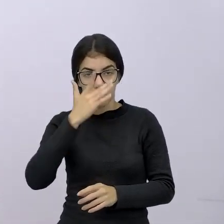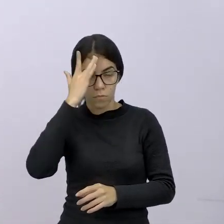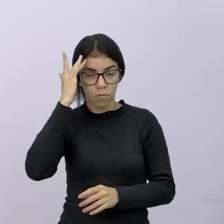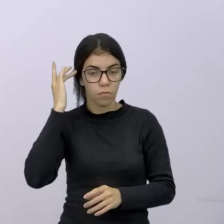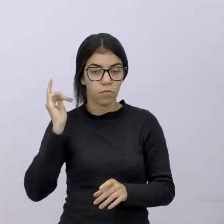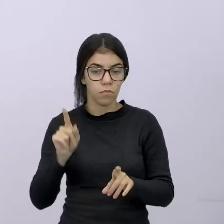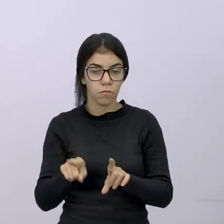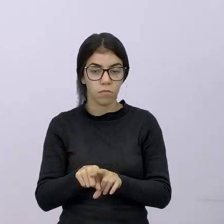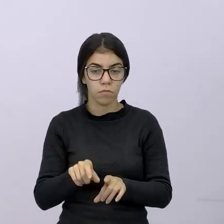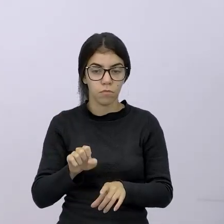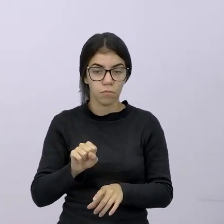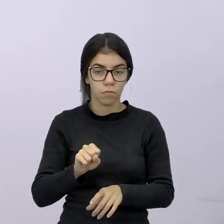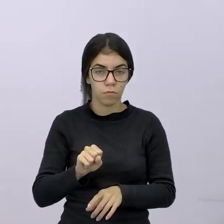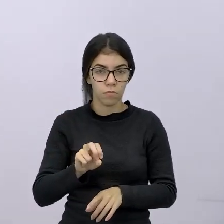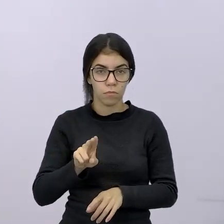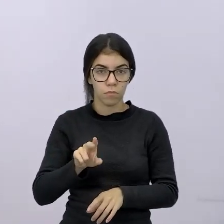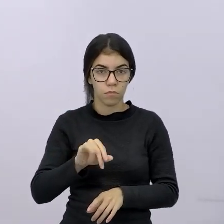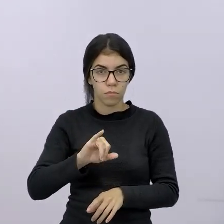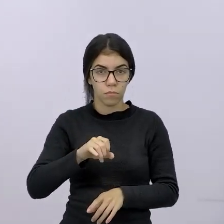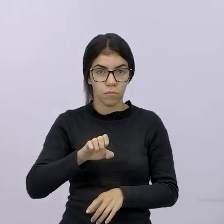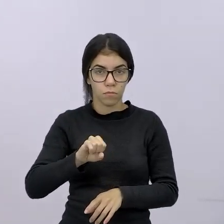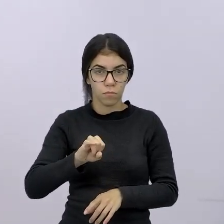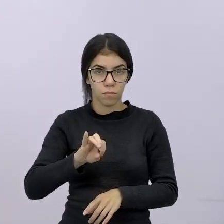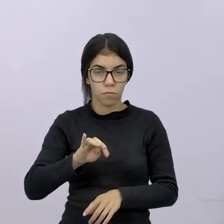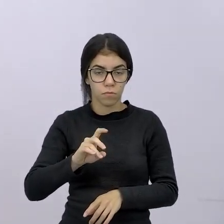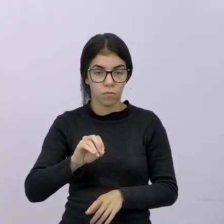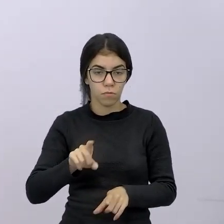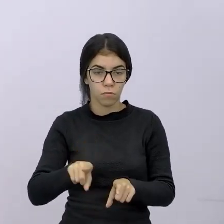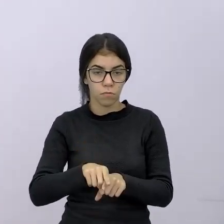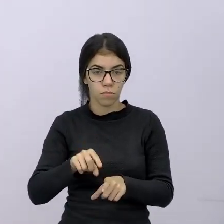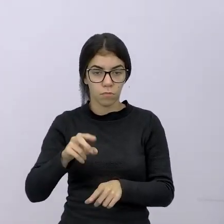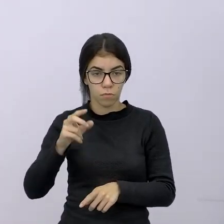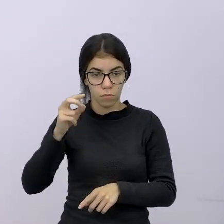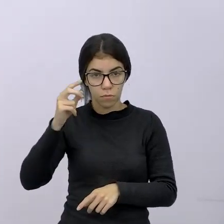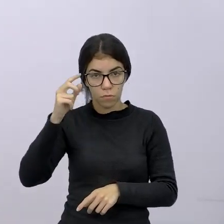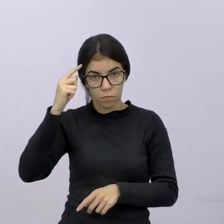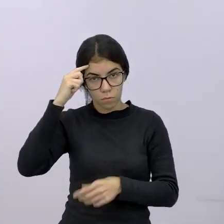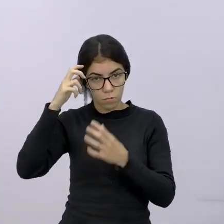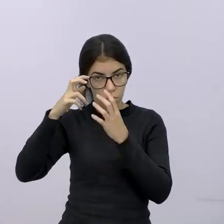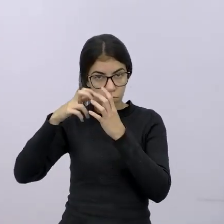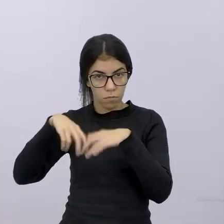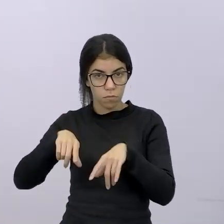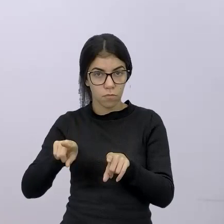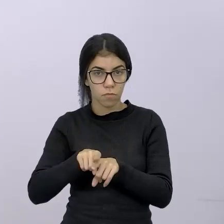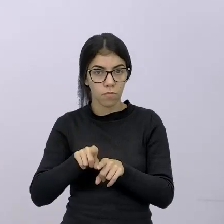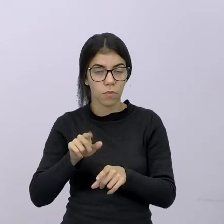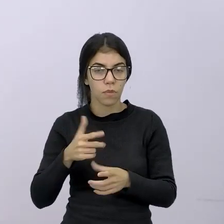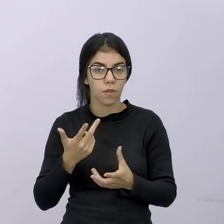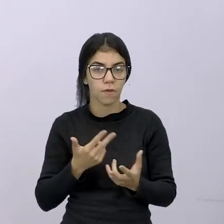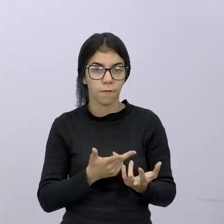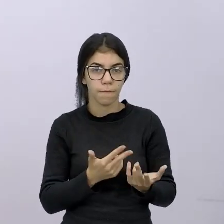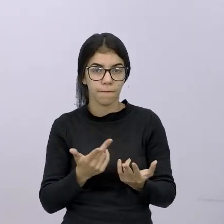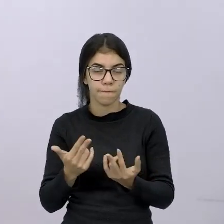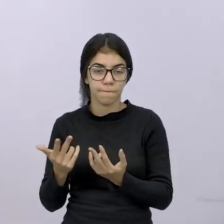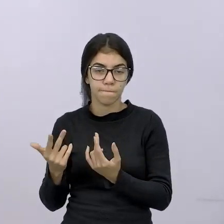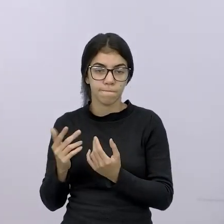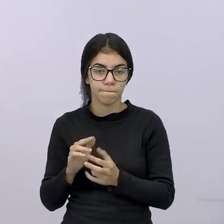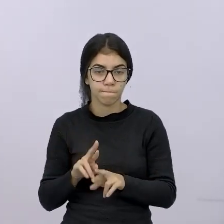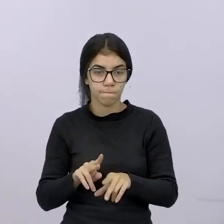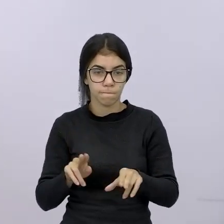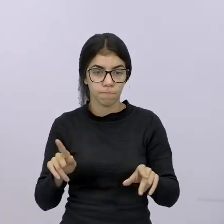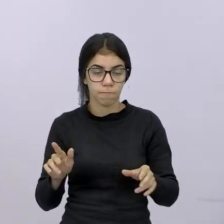tão sujeitos quanto a gente, eles têm a mesma racionalidade ou os mesmos potenciais que a gente,